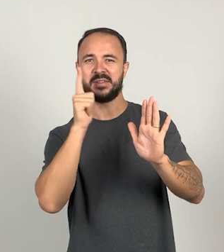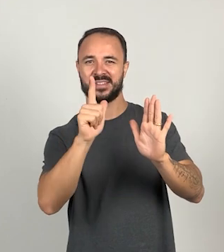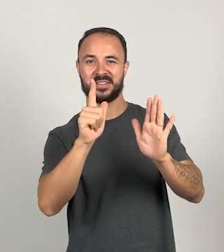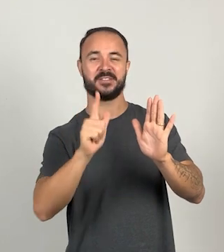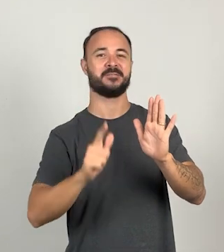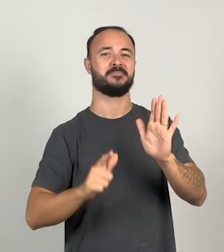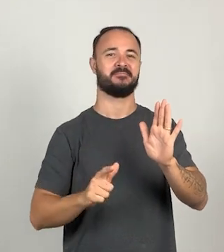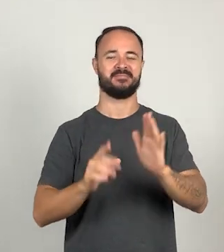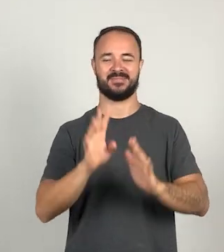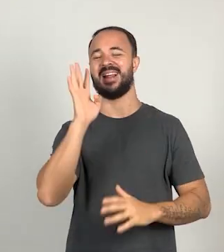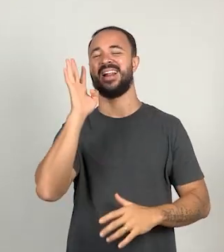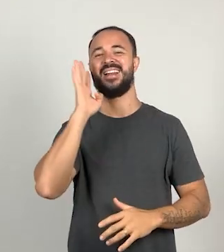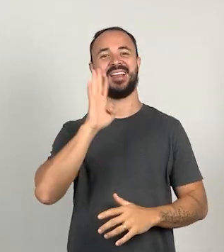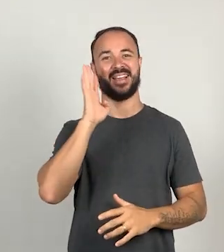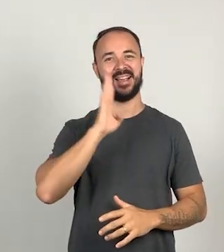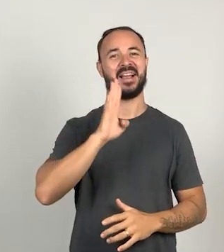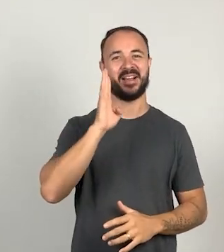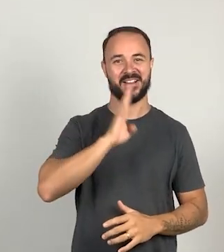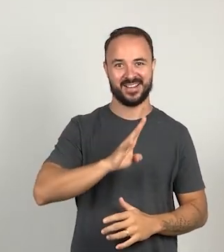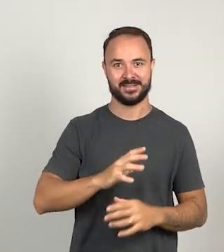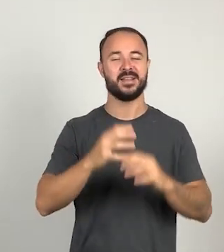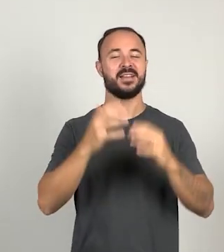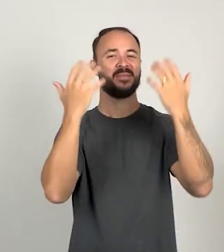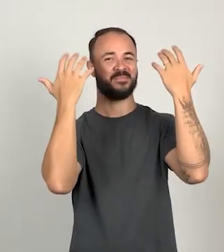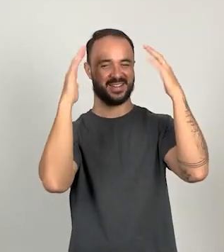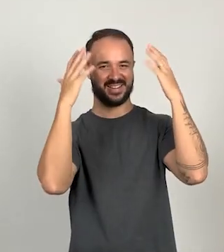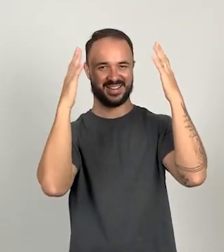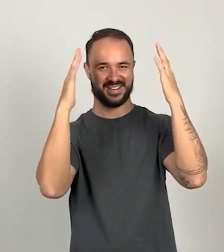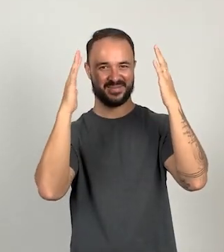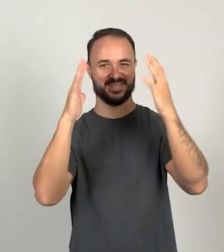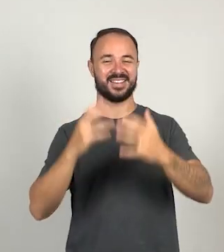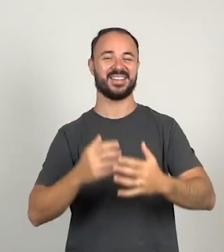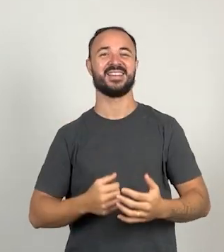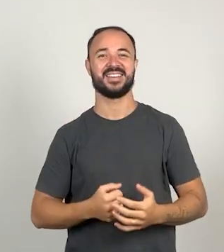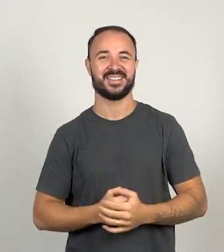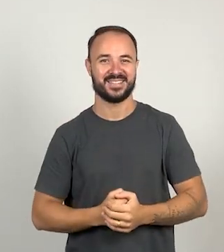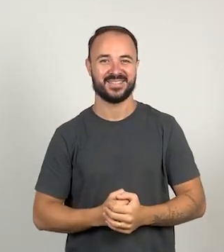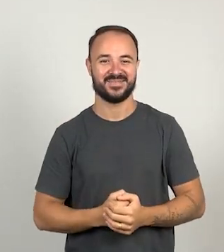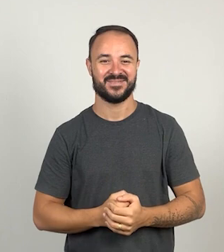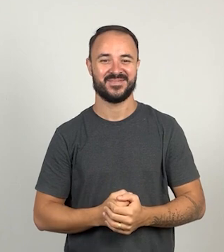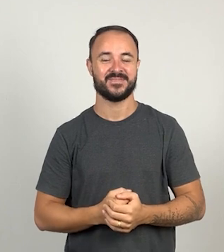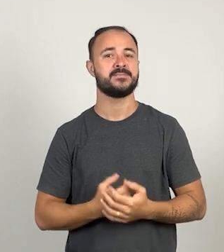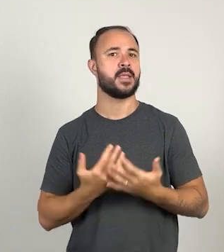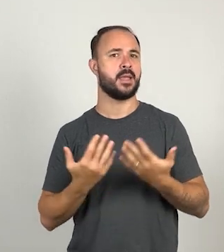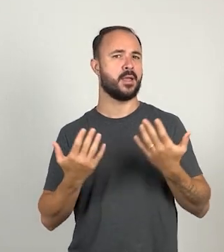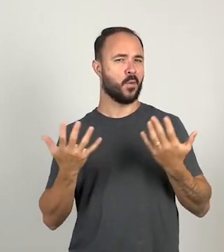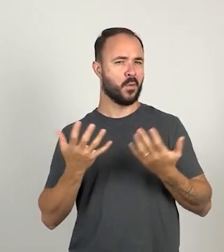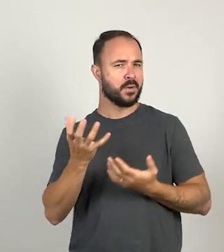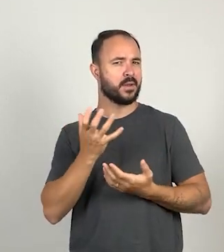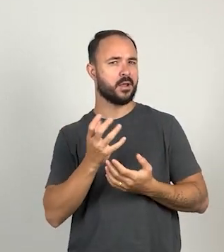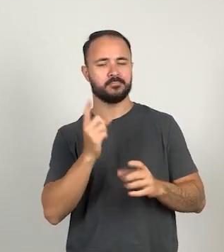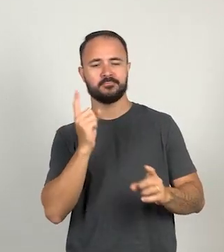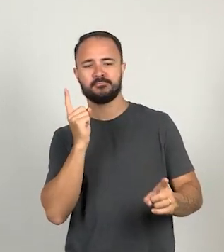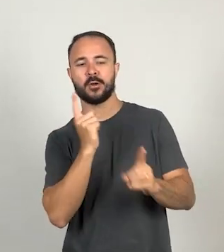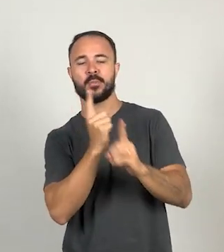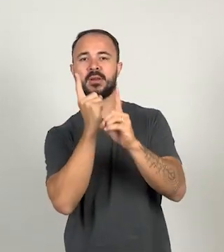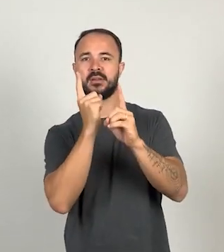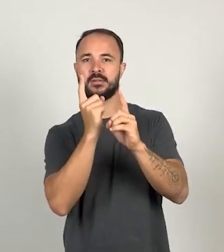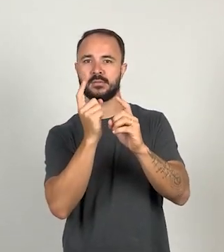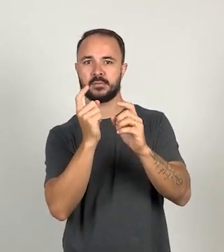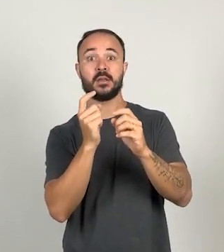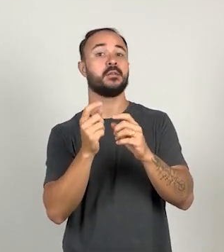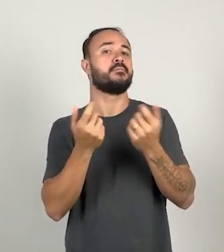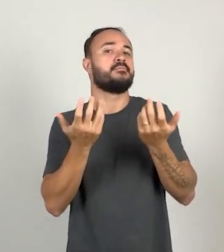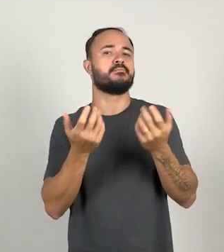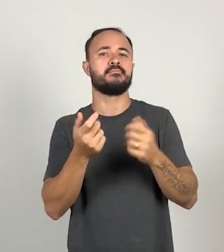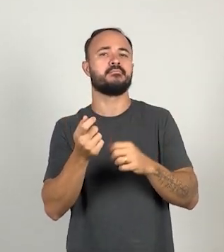aqui? Que legal! Parabéns! Eu quero descobrir. Que tal você gravar um